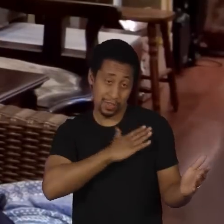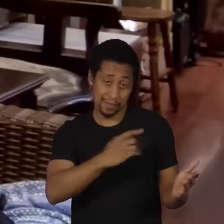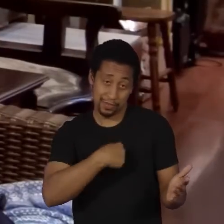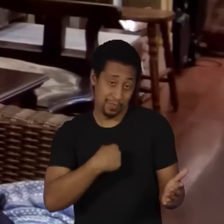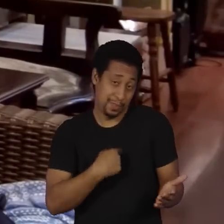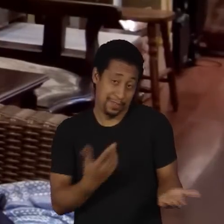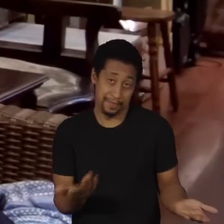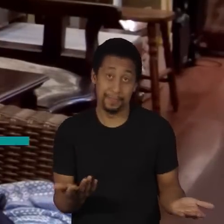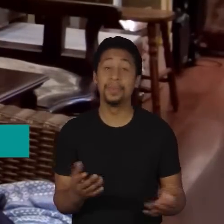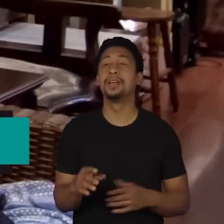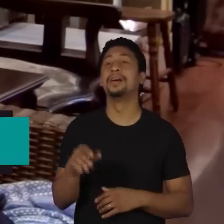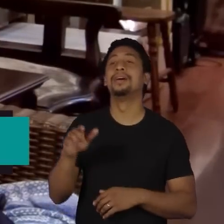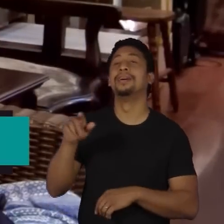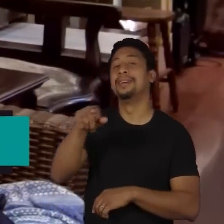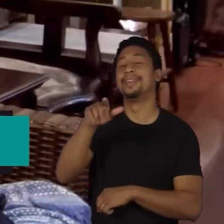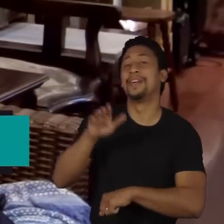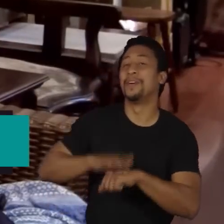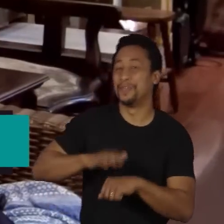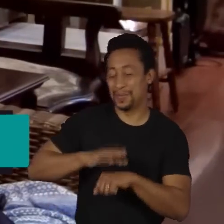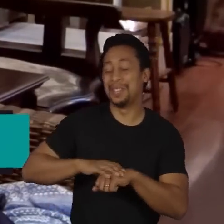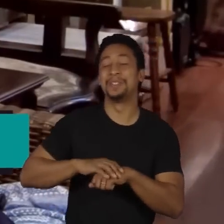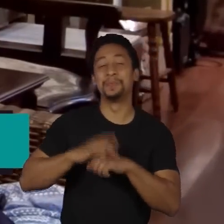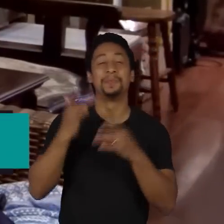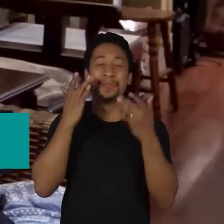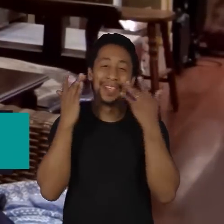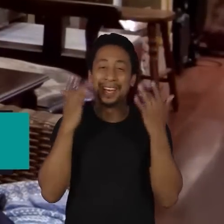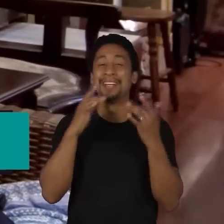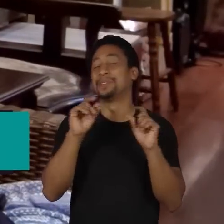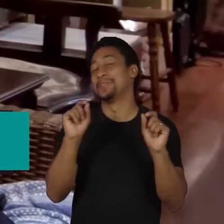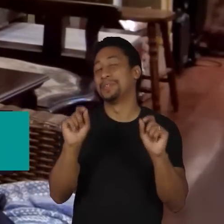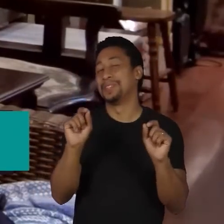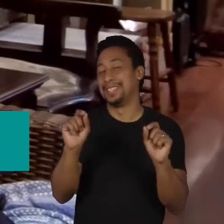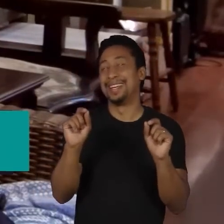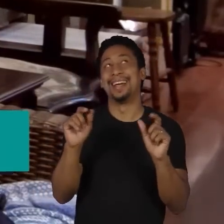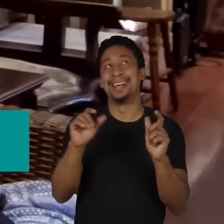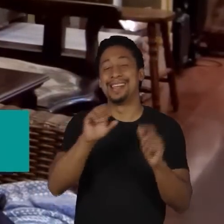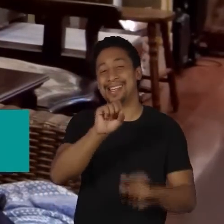que era Sassaricando, com Paulo Tran, Fernandona.